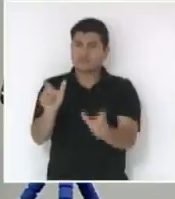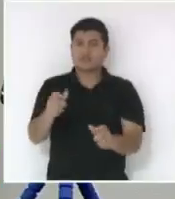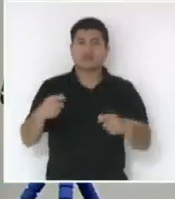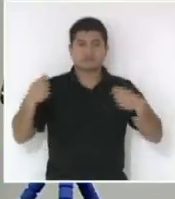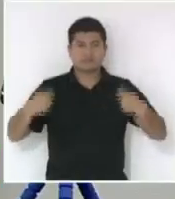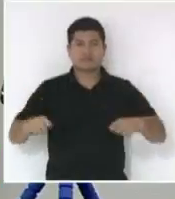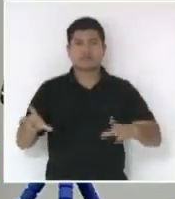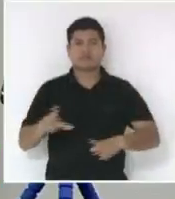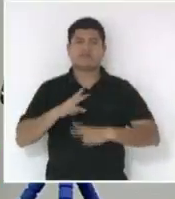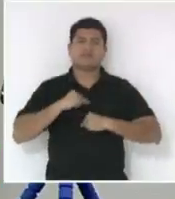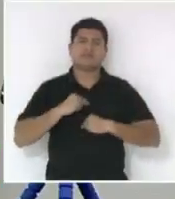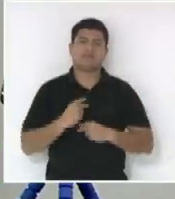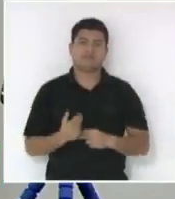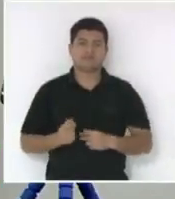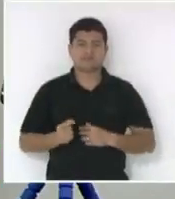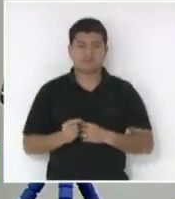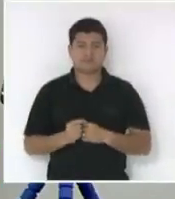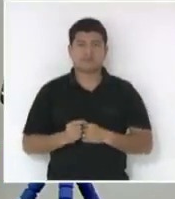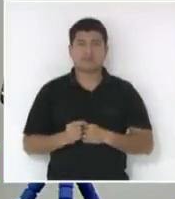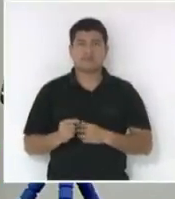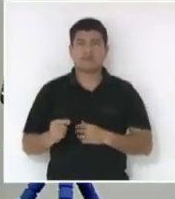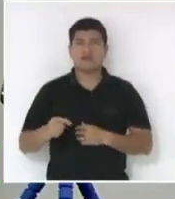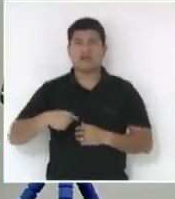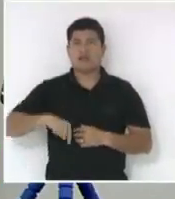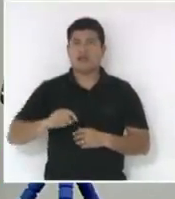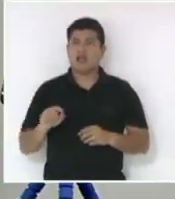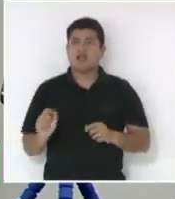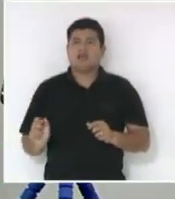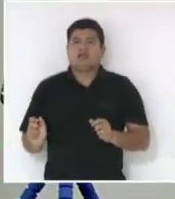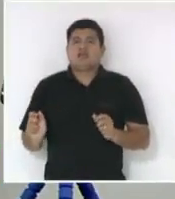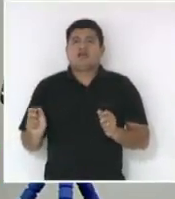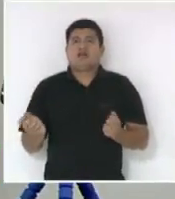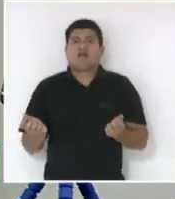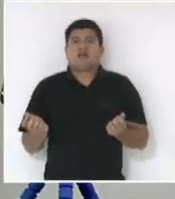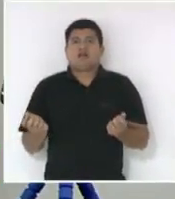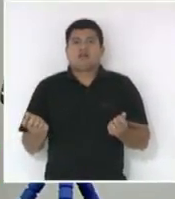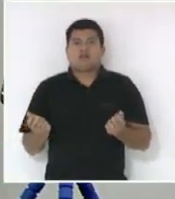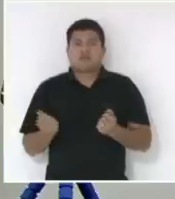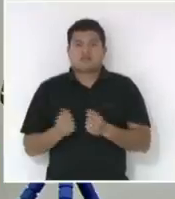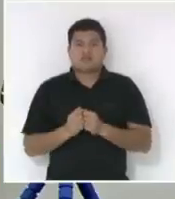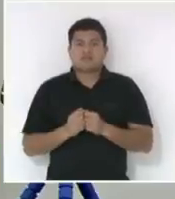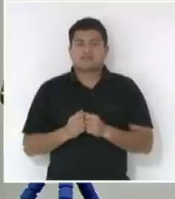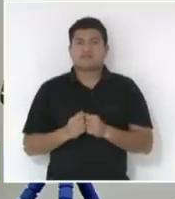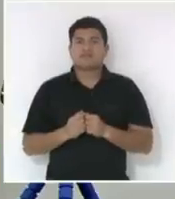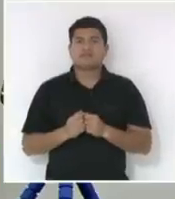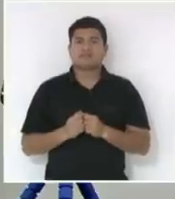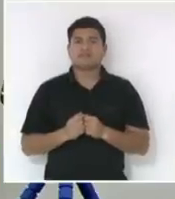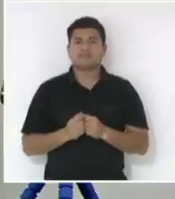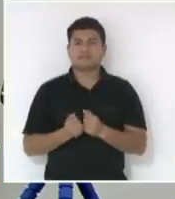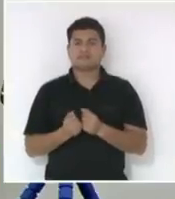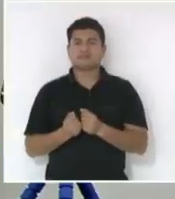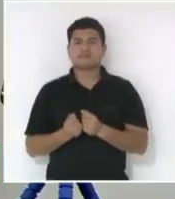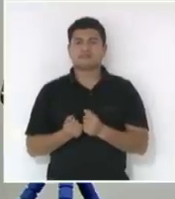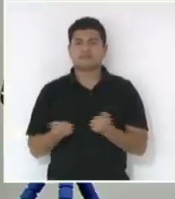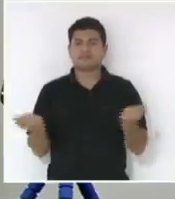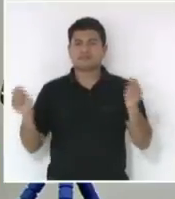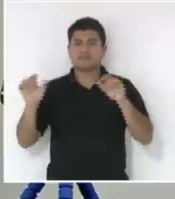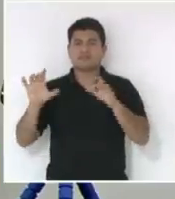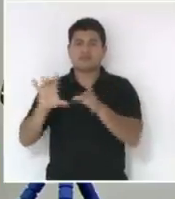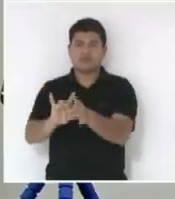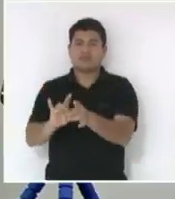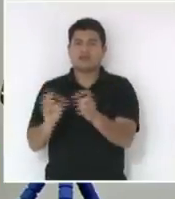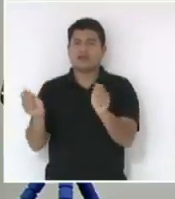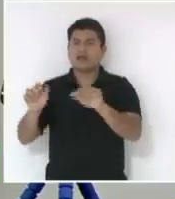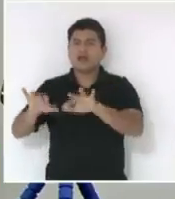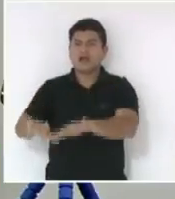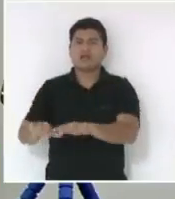precisam. Creio que essa integração com o Cine, que, aliás, hoje tem um profissional do Cine lá dentro,